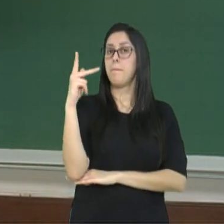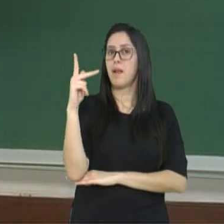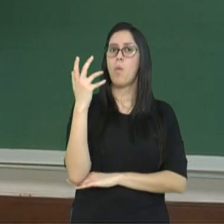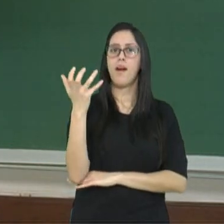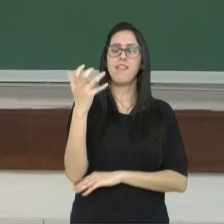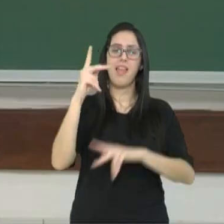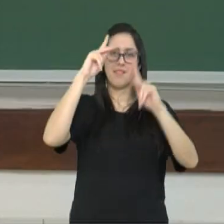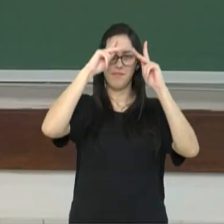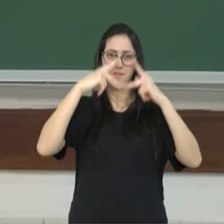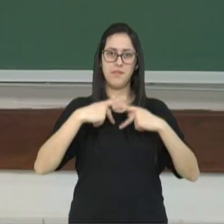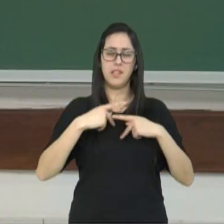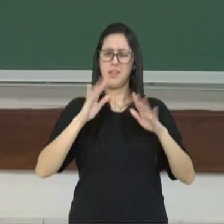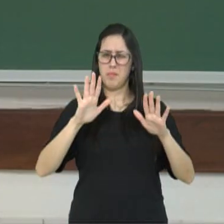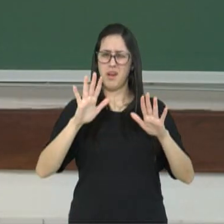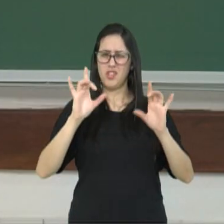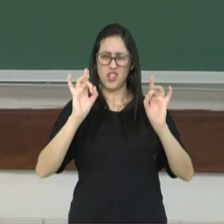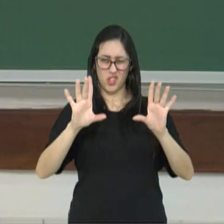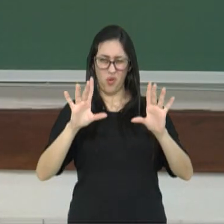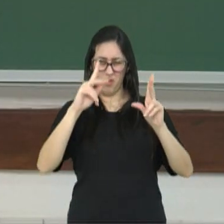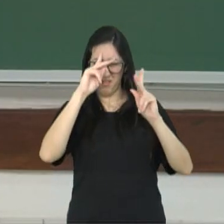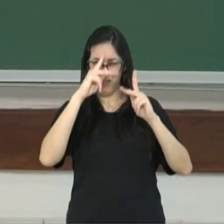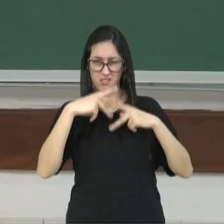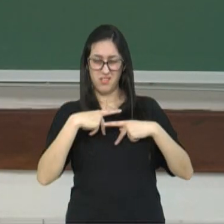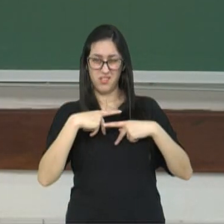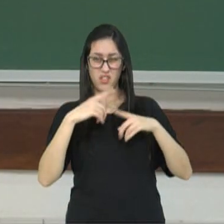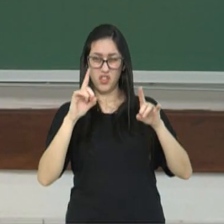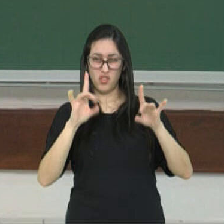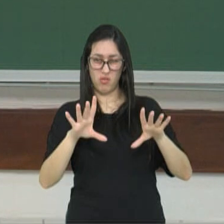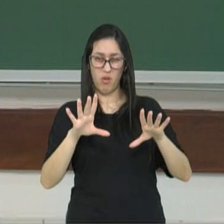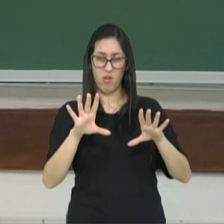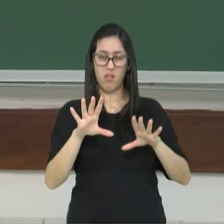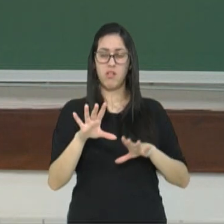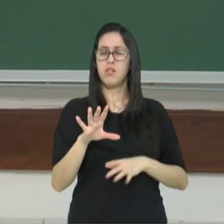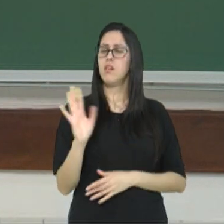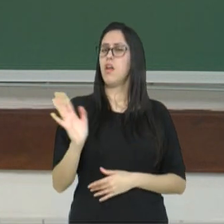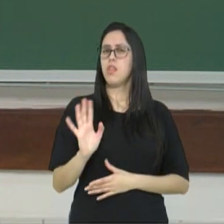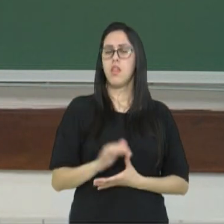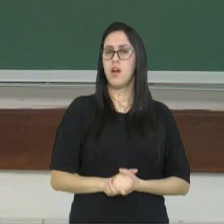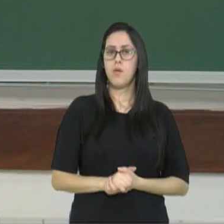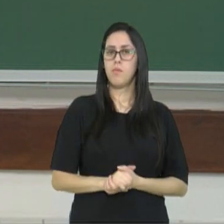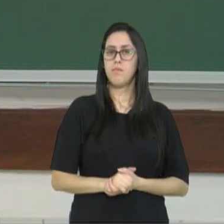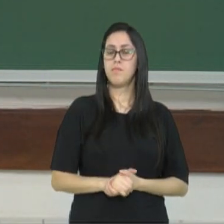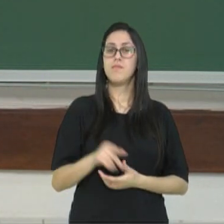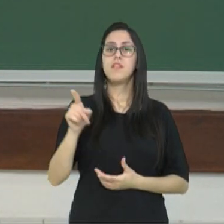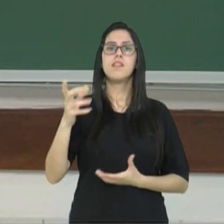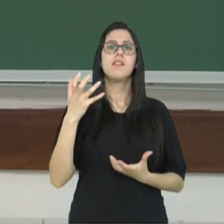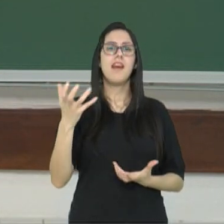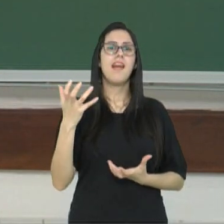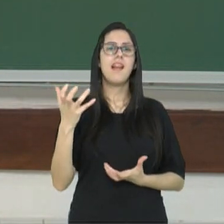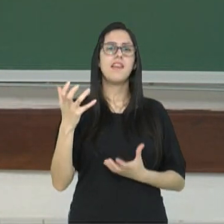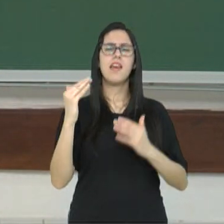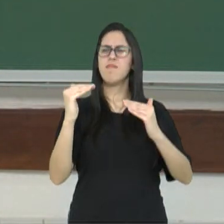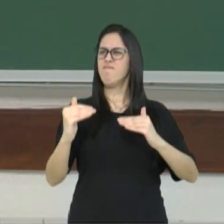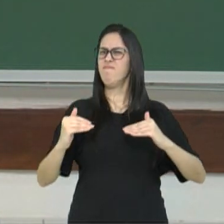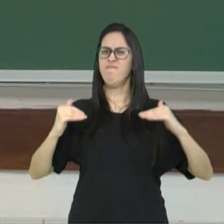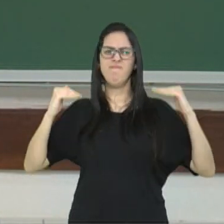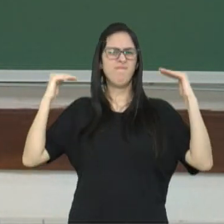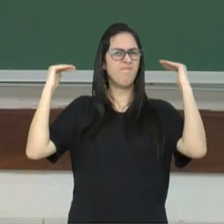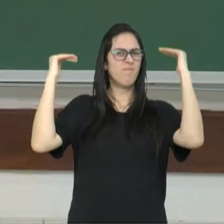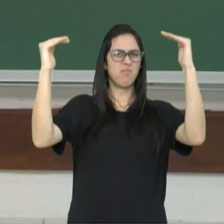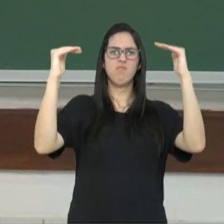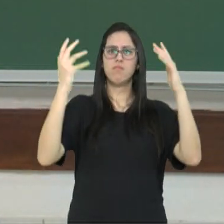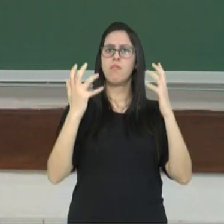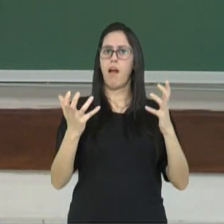independente. Mas o Paraguai não queria só garantir a sua autonomia, ele queria virar o grande Paraguai. Esse